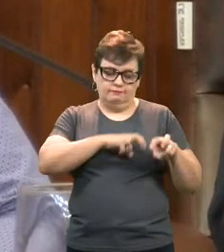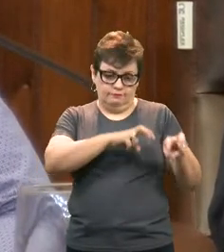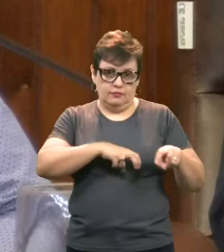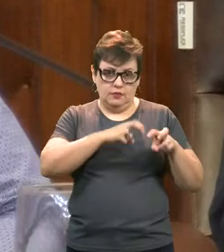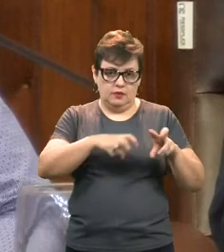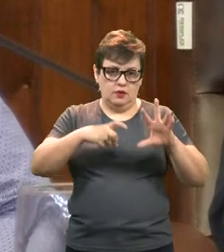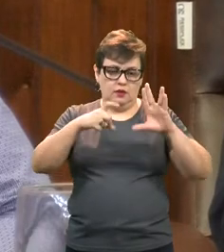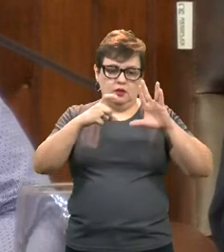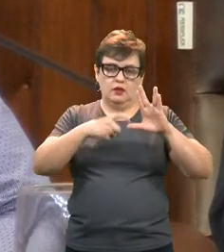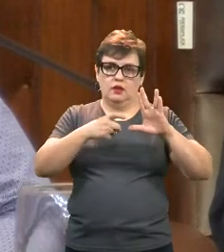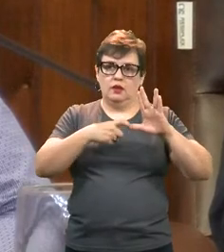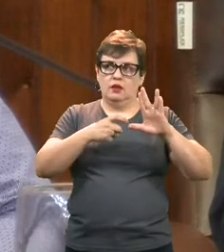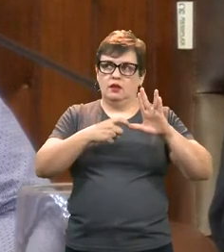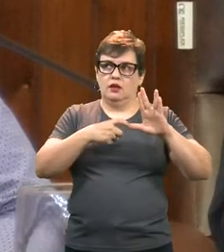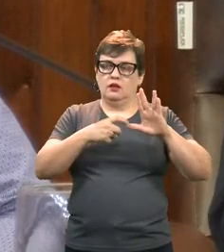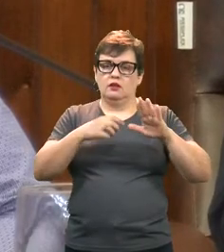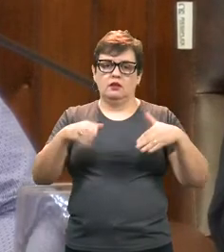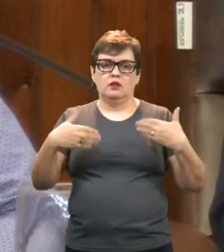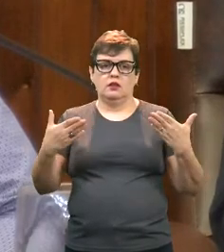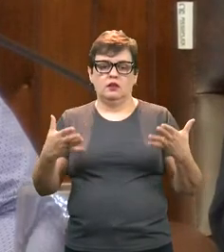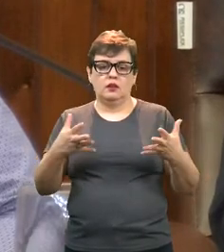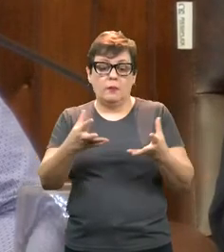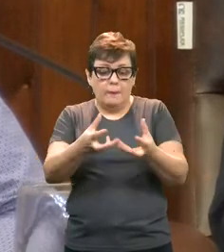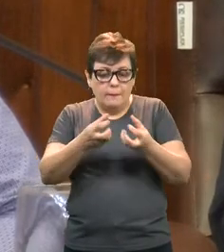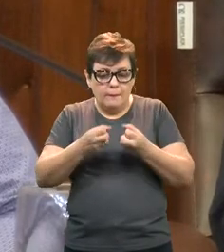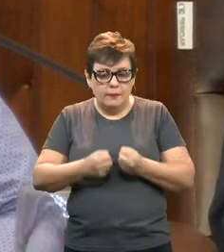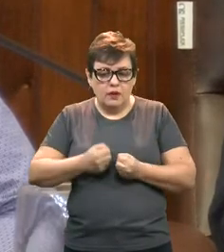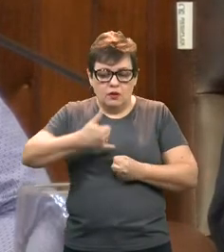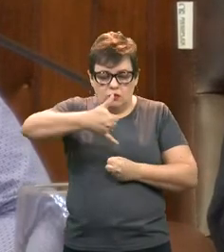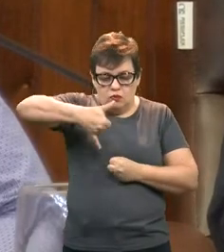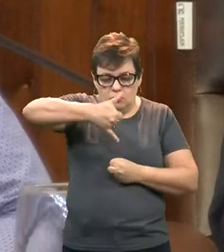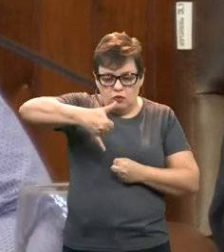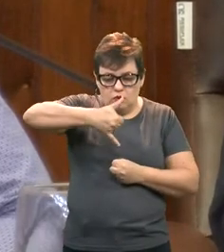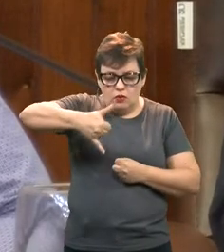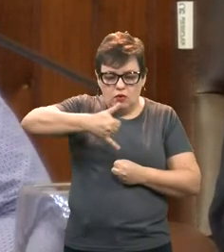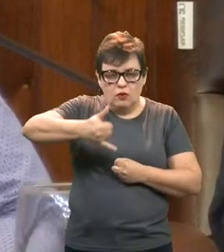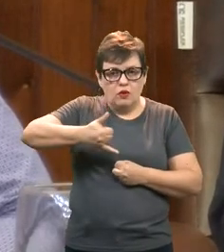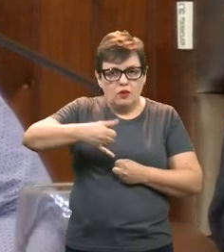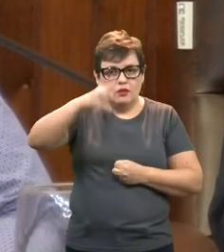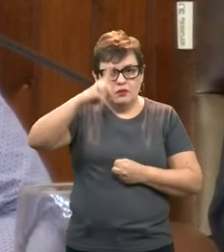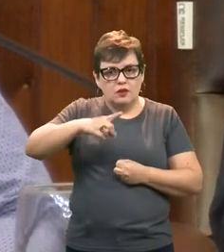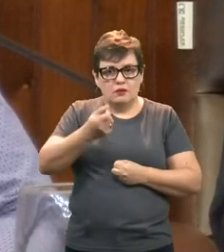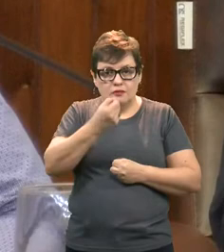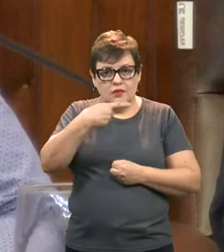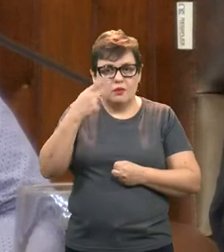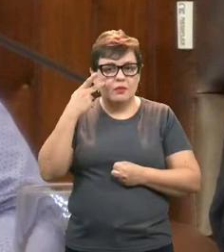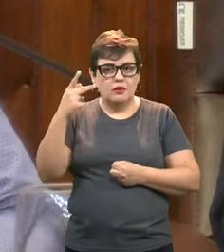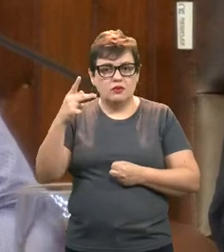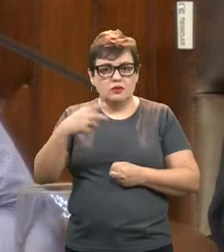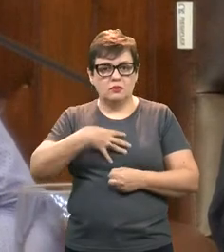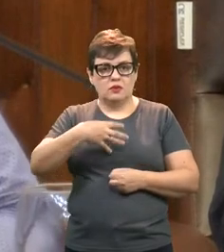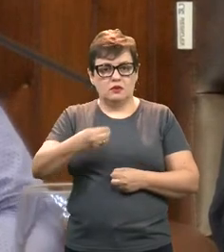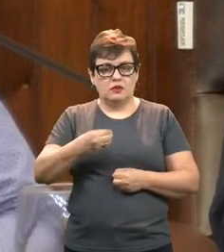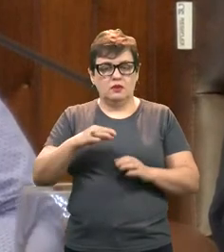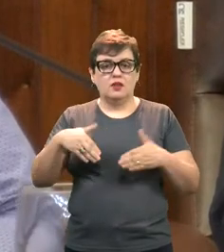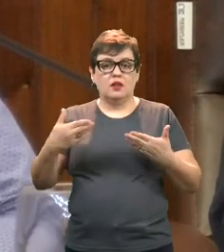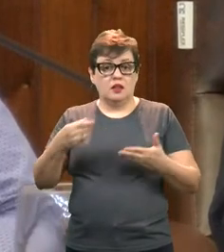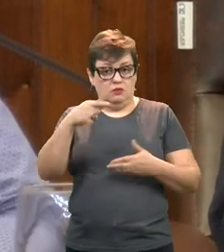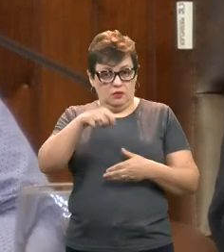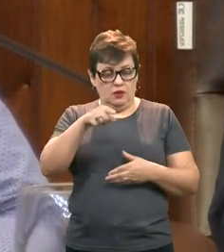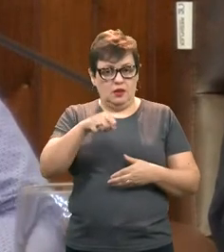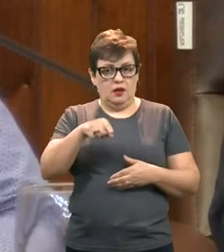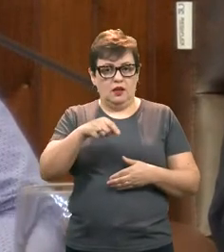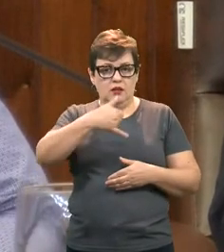forma, extrair o óleo da planta, que é o remédio do filho. O óleo fez com que o Matheus, seu